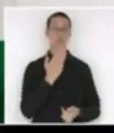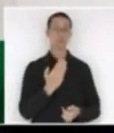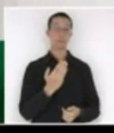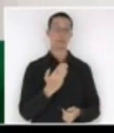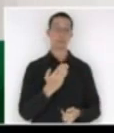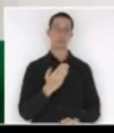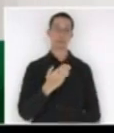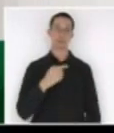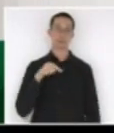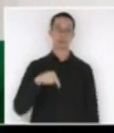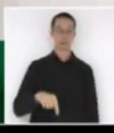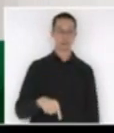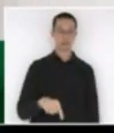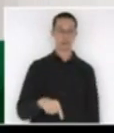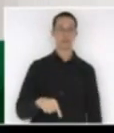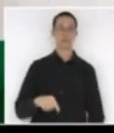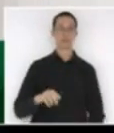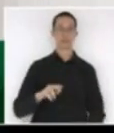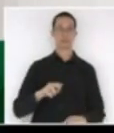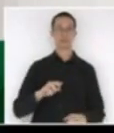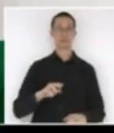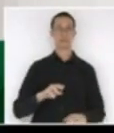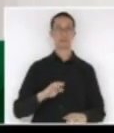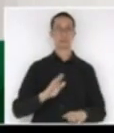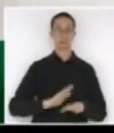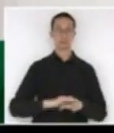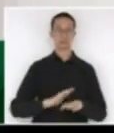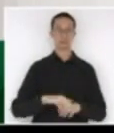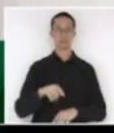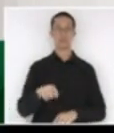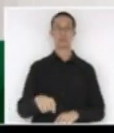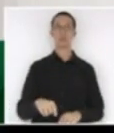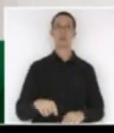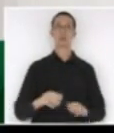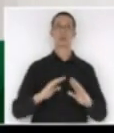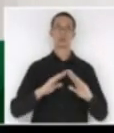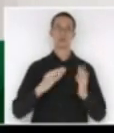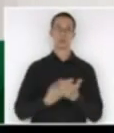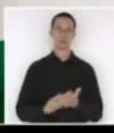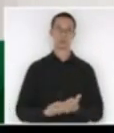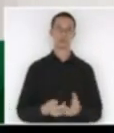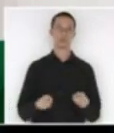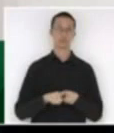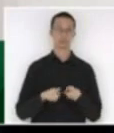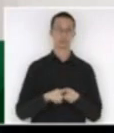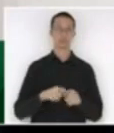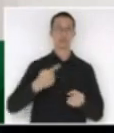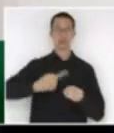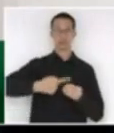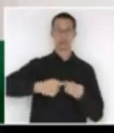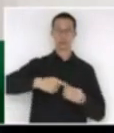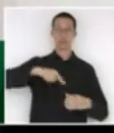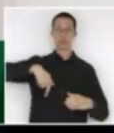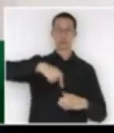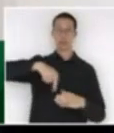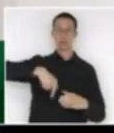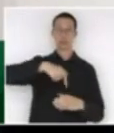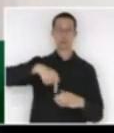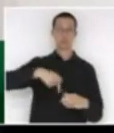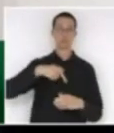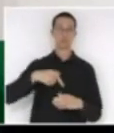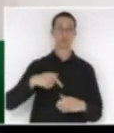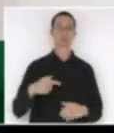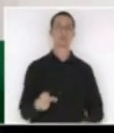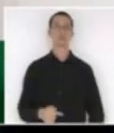relação a essa escola estadual. Tivemos também na cidade de Quilombo, reunido com o prefeito, vereadores, numa